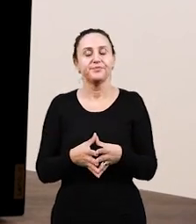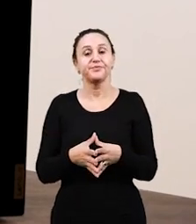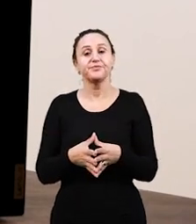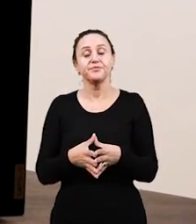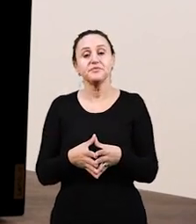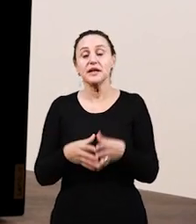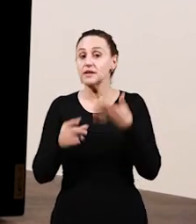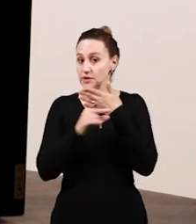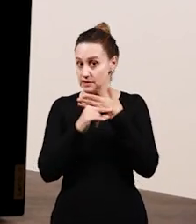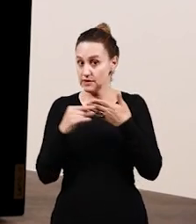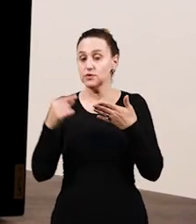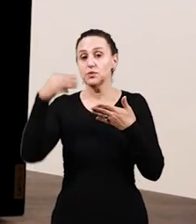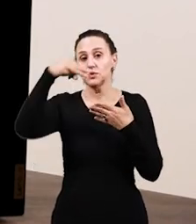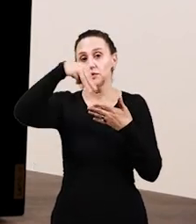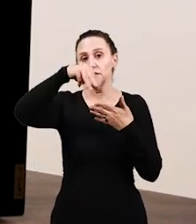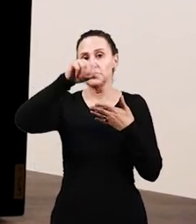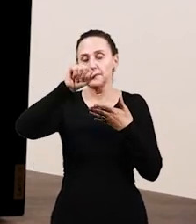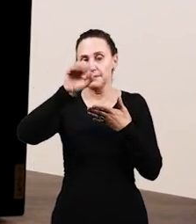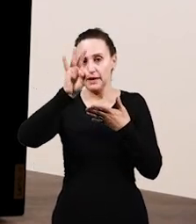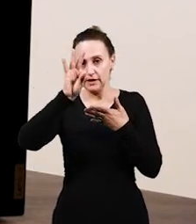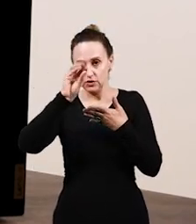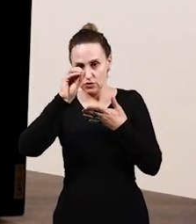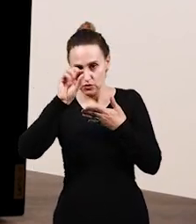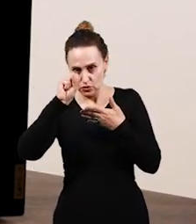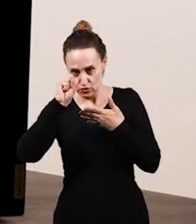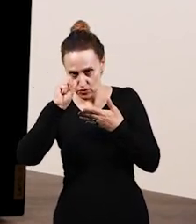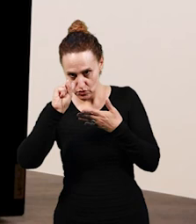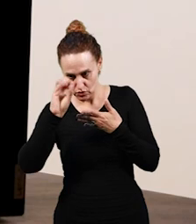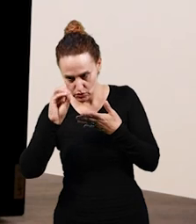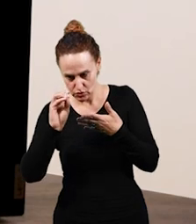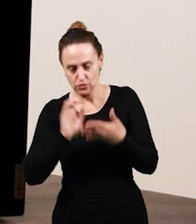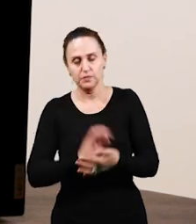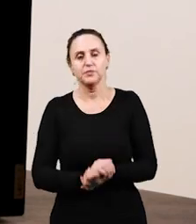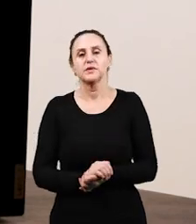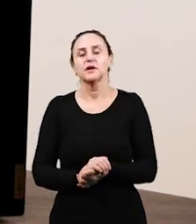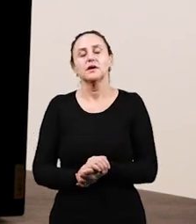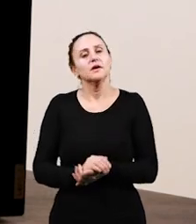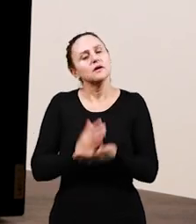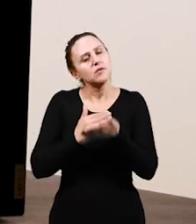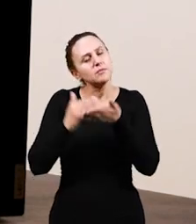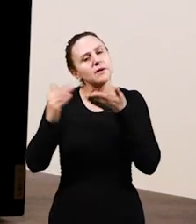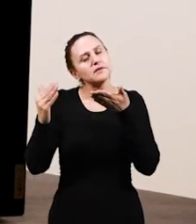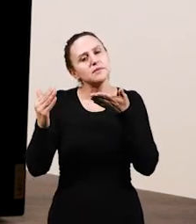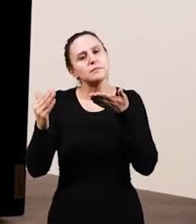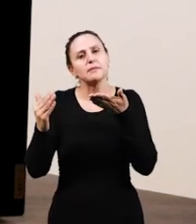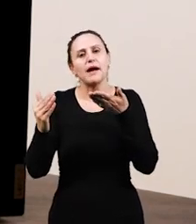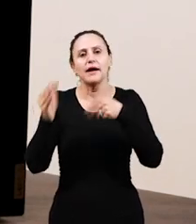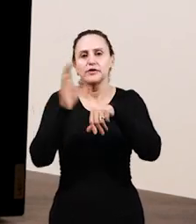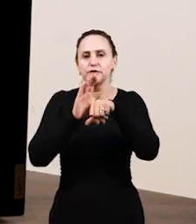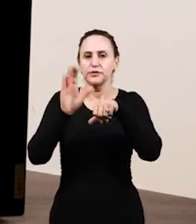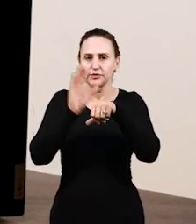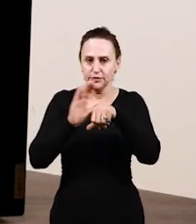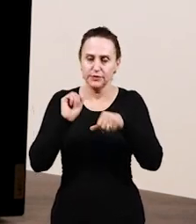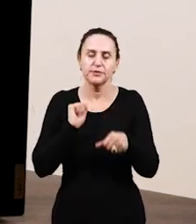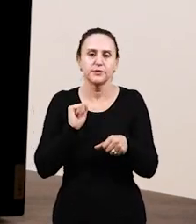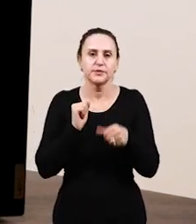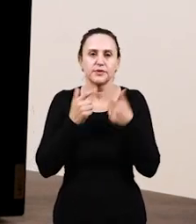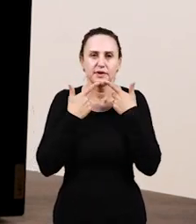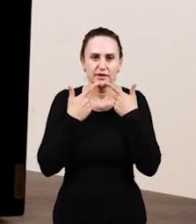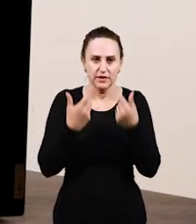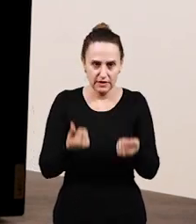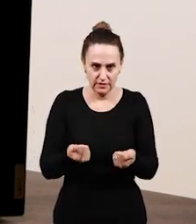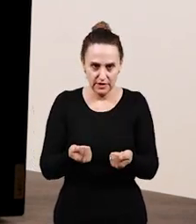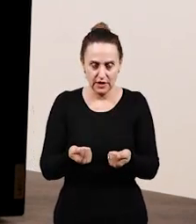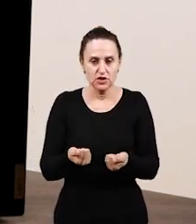então a Matoso Câmara é ele ele passa a participar do curso linguístico de nova do